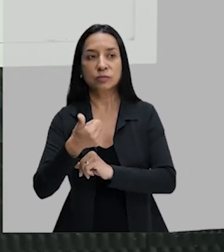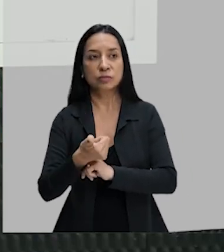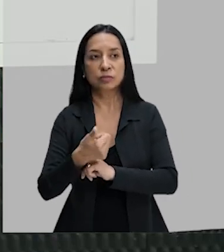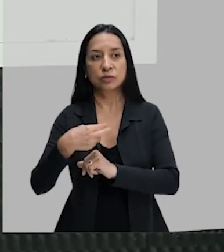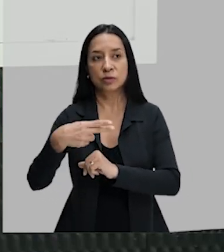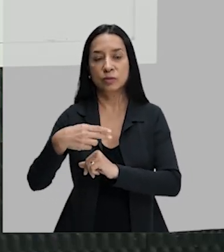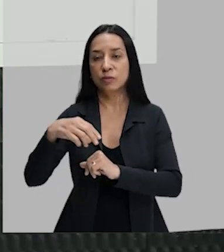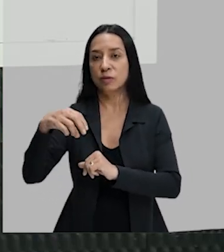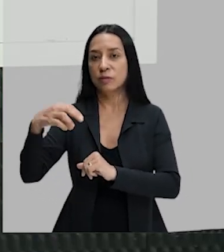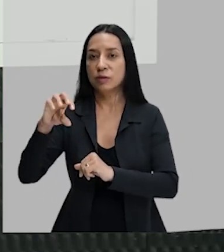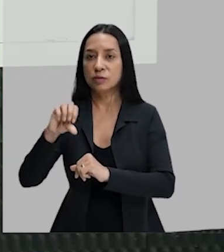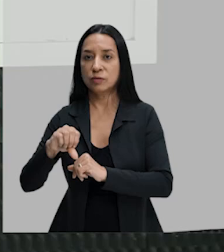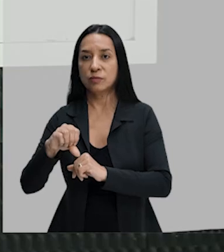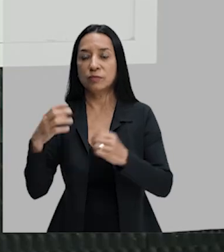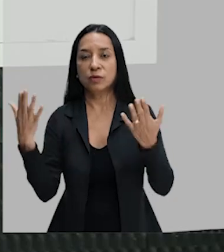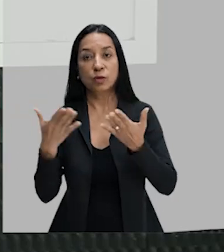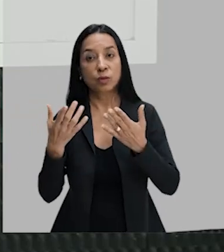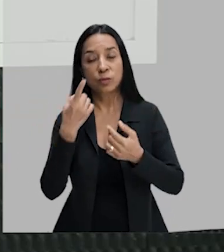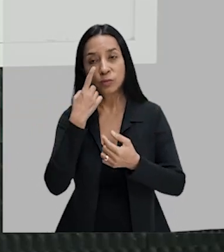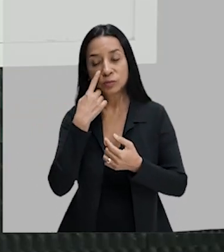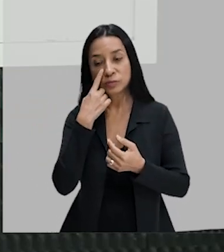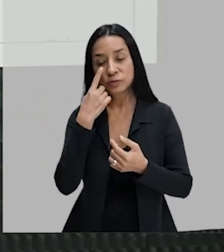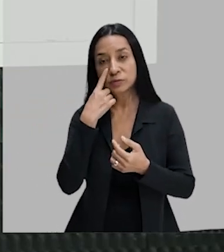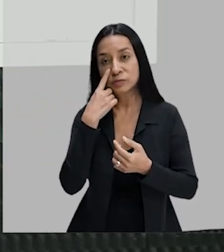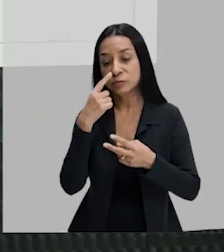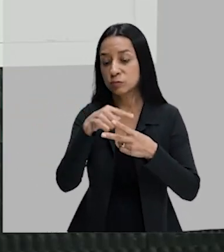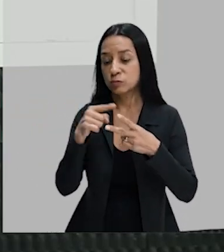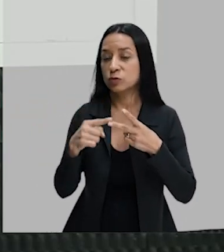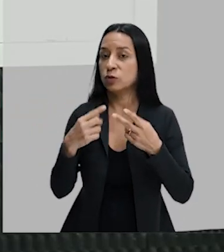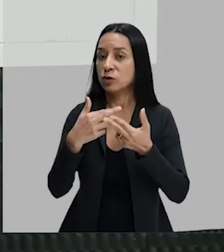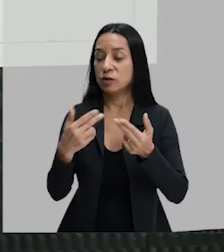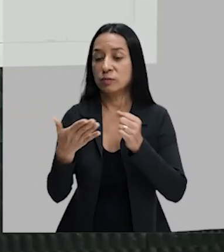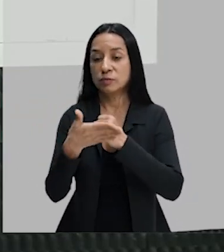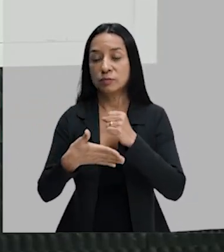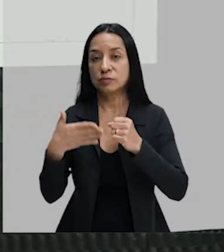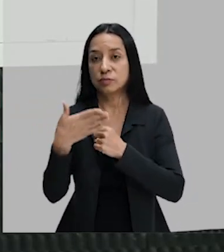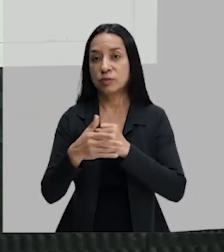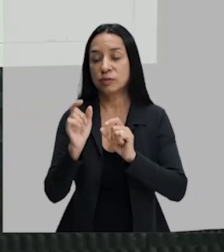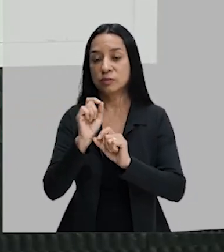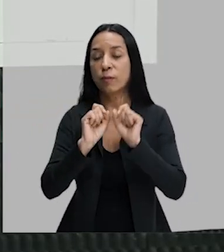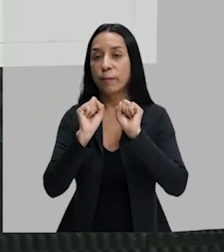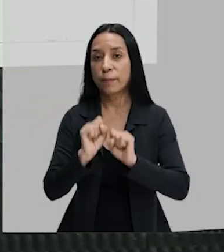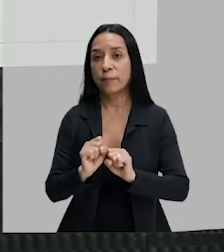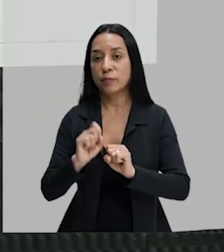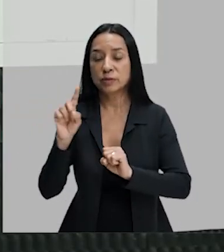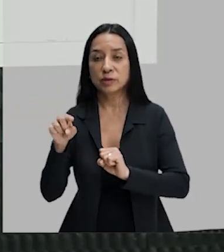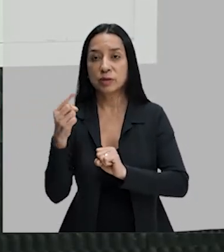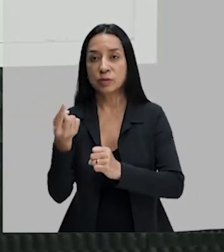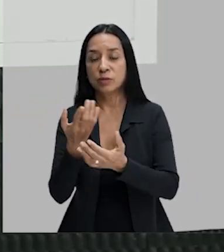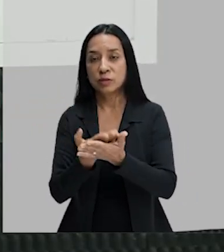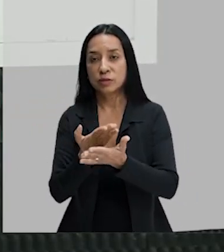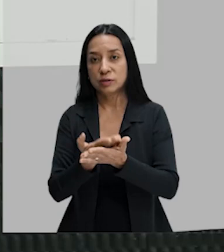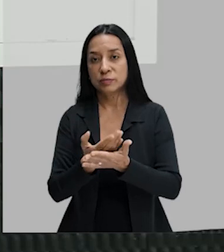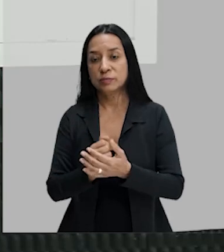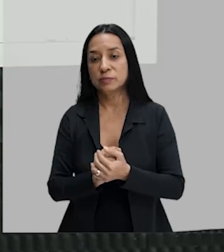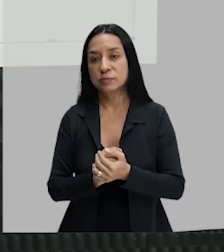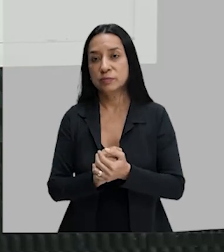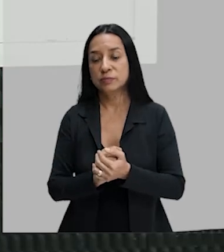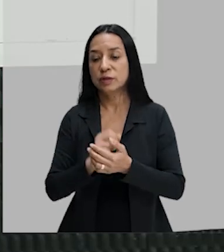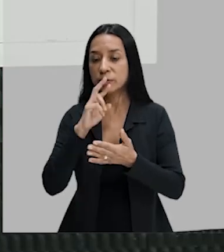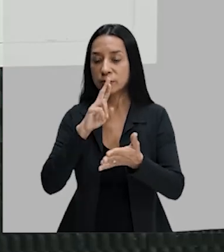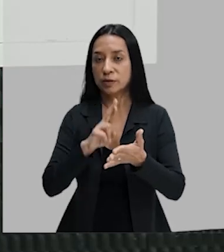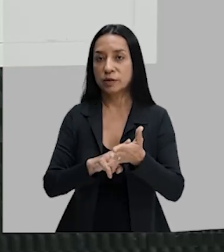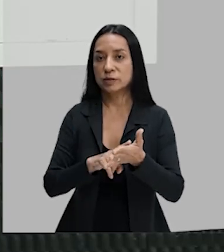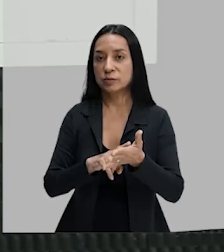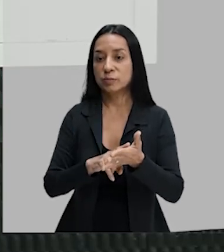Beleza? Então, turminha, hoje nós vimos dois elementos básicos para que a gente possa, na próxima aula,